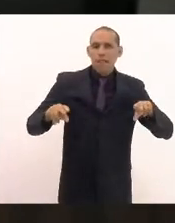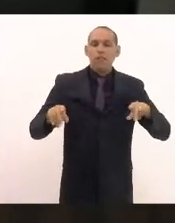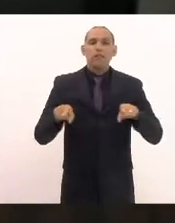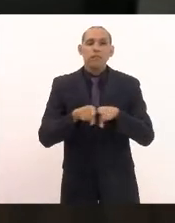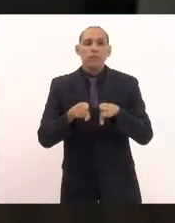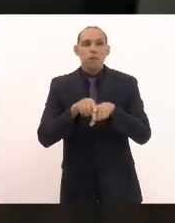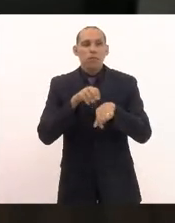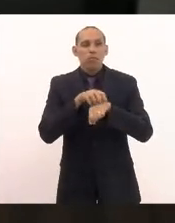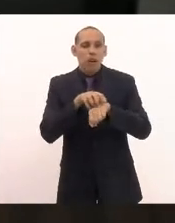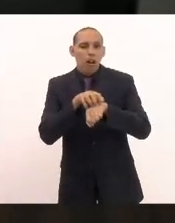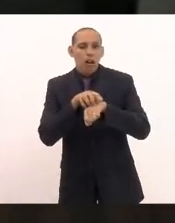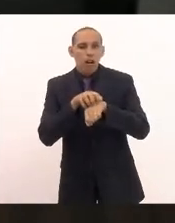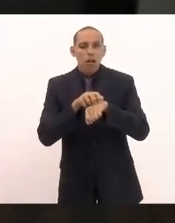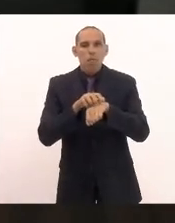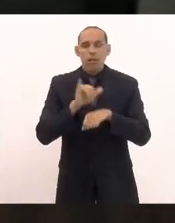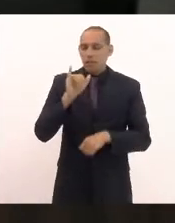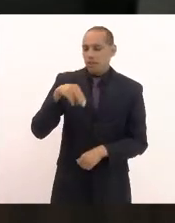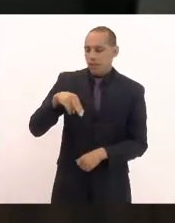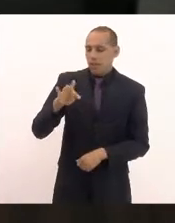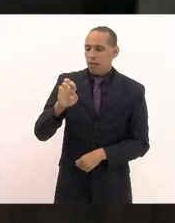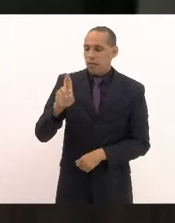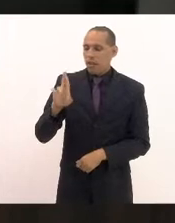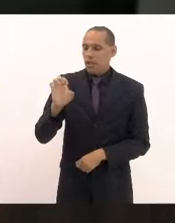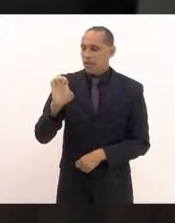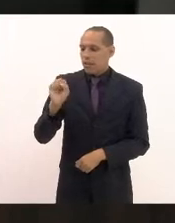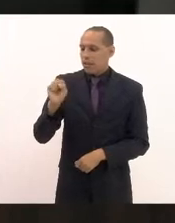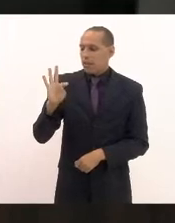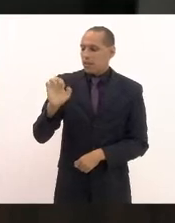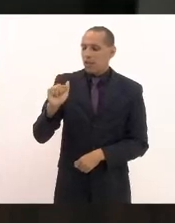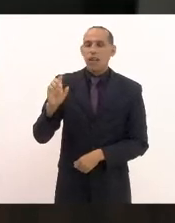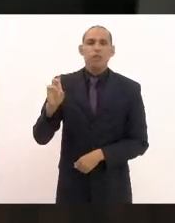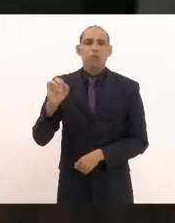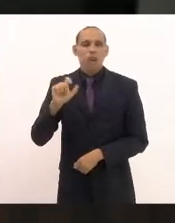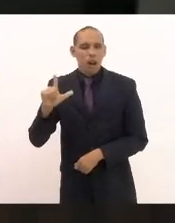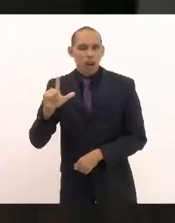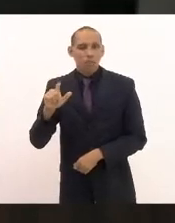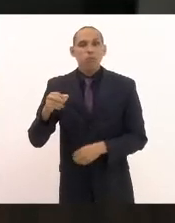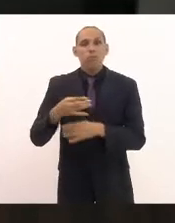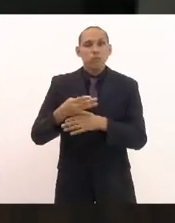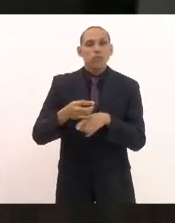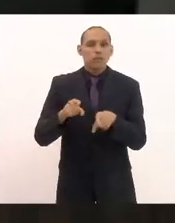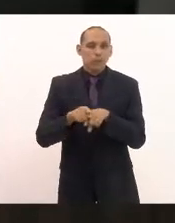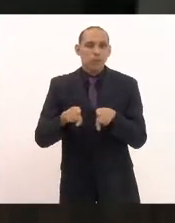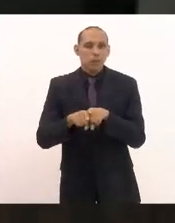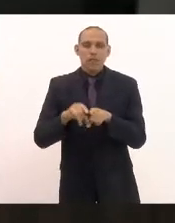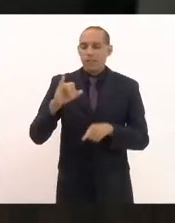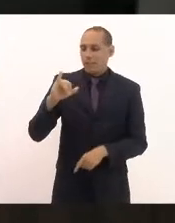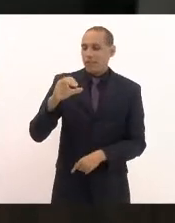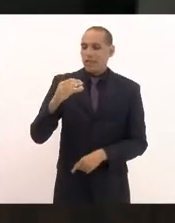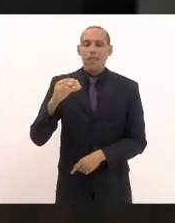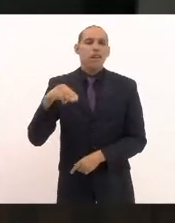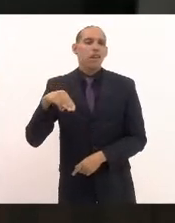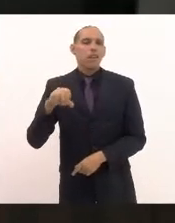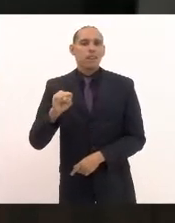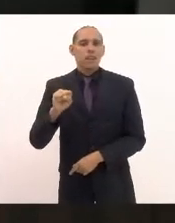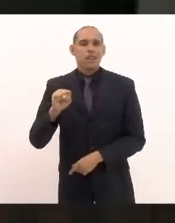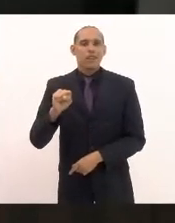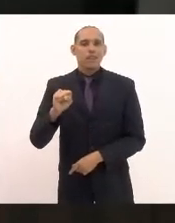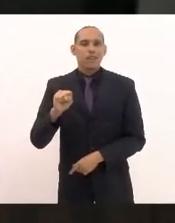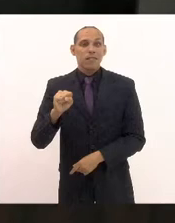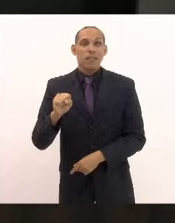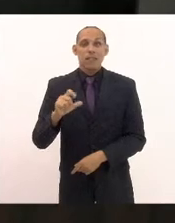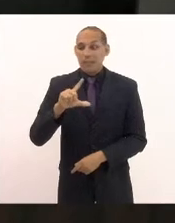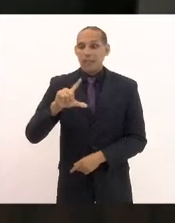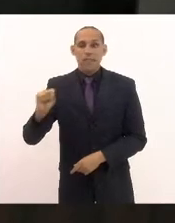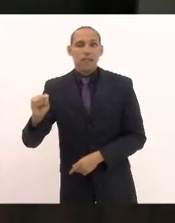transporte interestadual e intermunicipal e de comunicação, ICMS, nas saídas